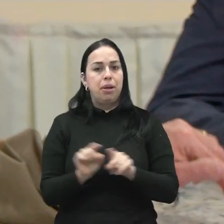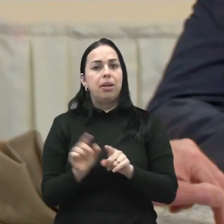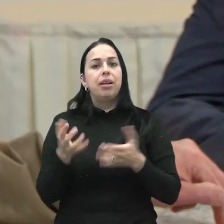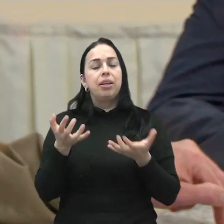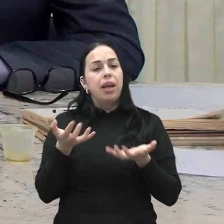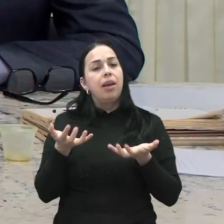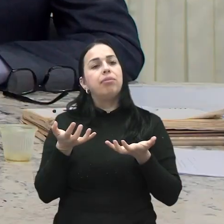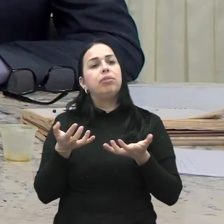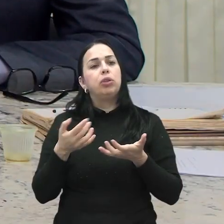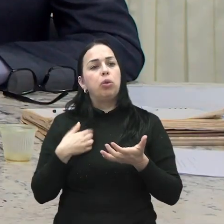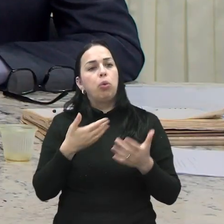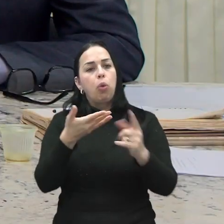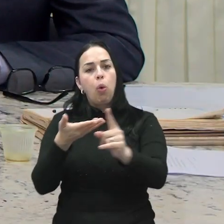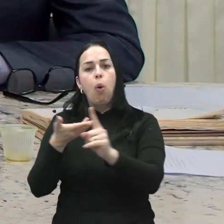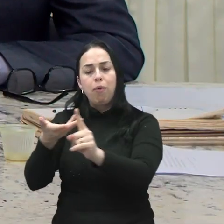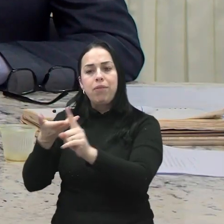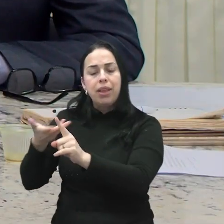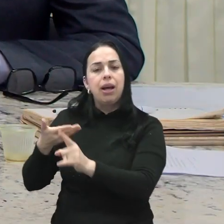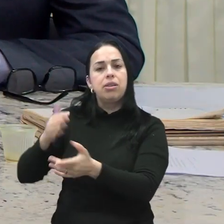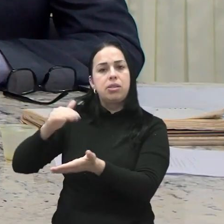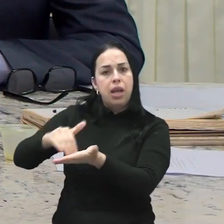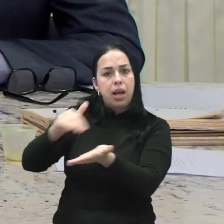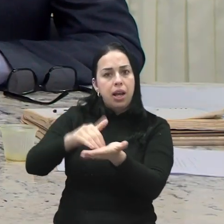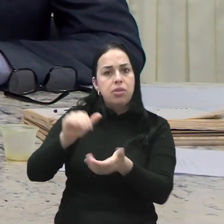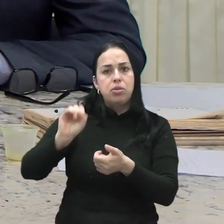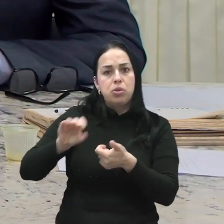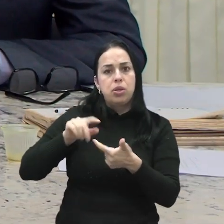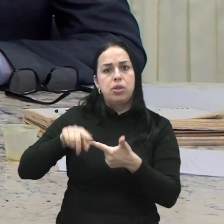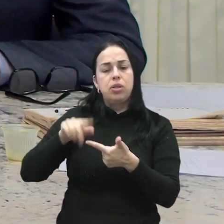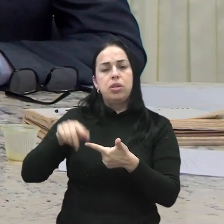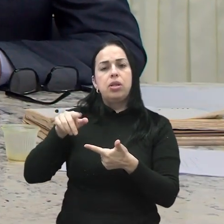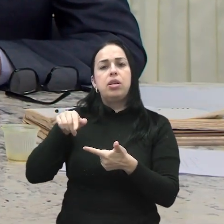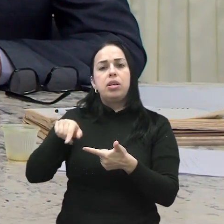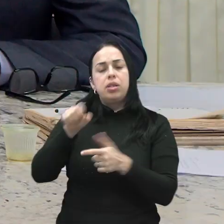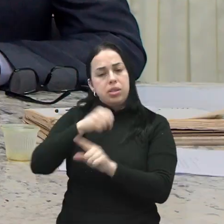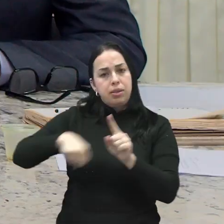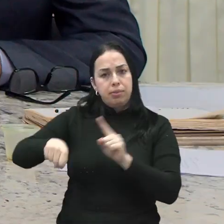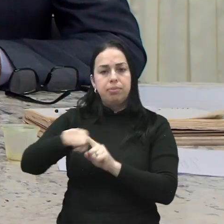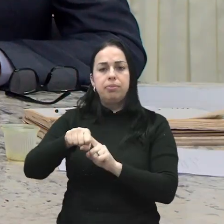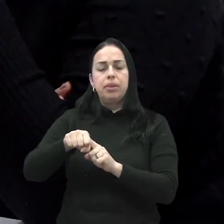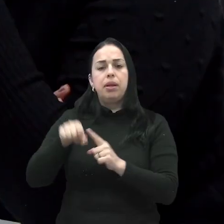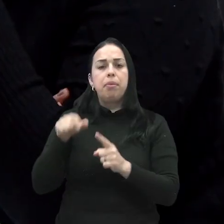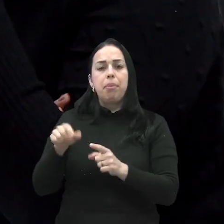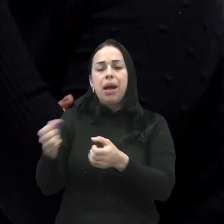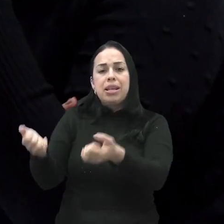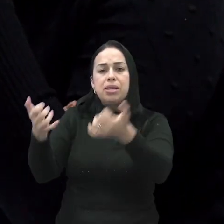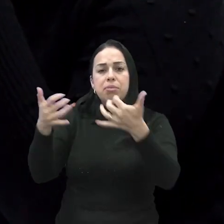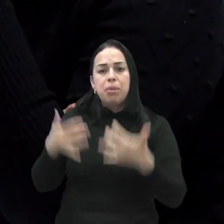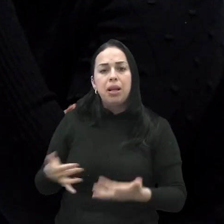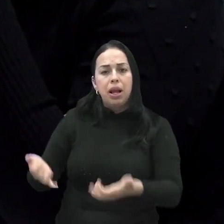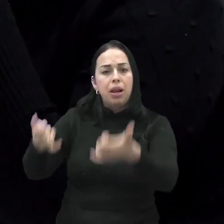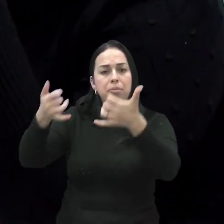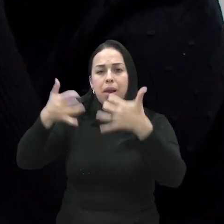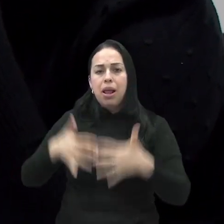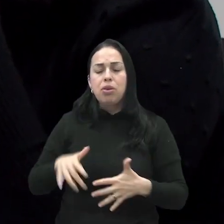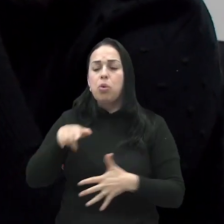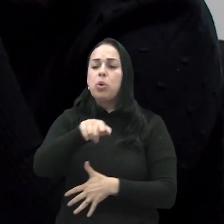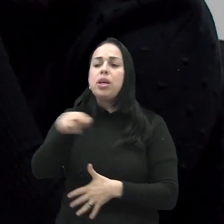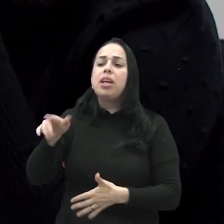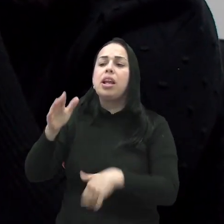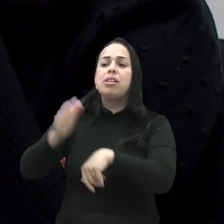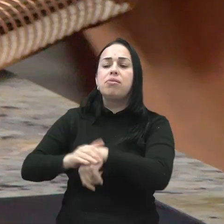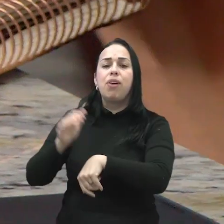também pretendem convidar representantes das secretarias de Educação e Serviço Social para esclarecer sobre